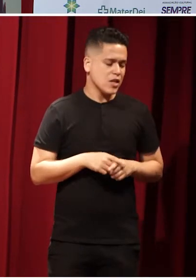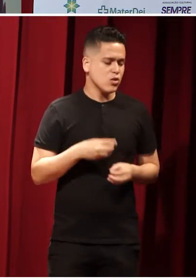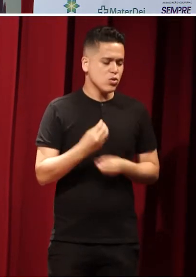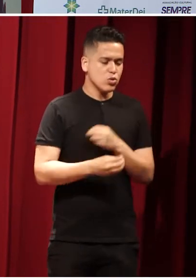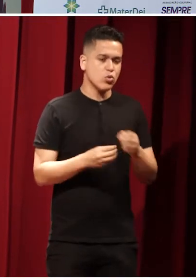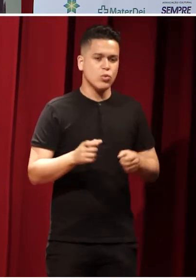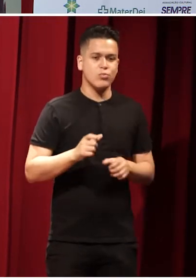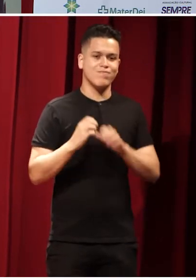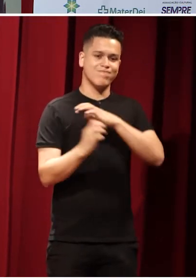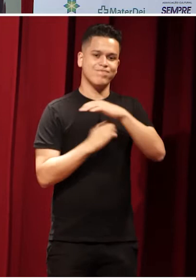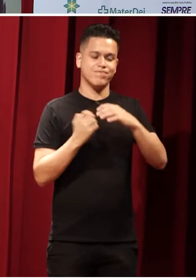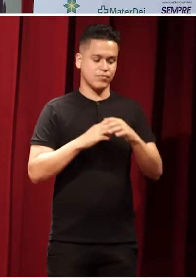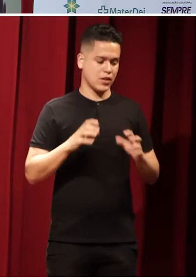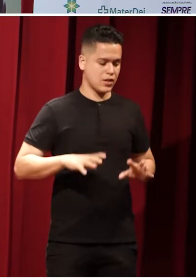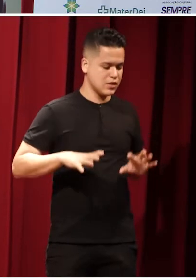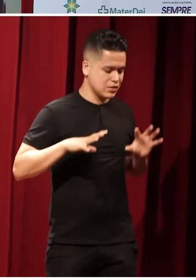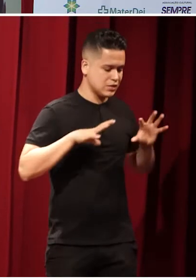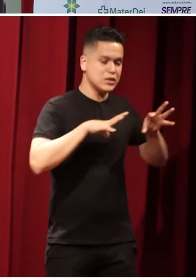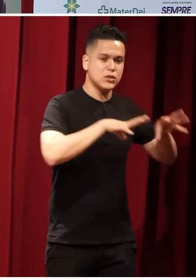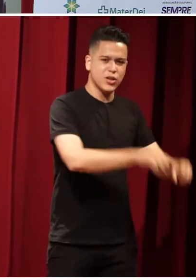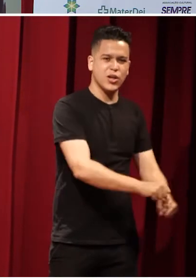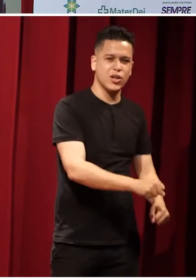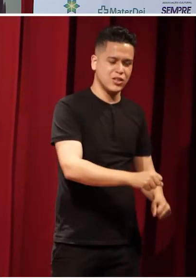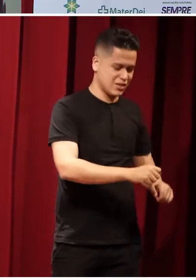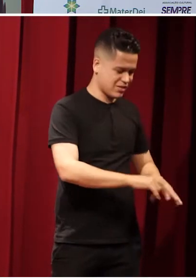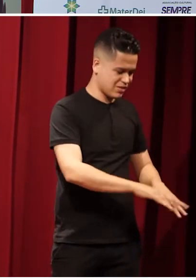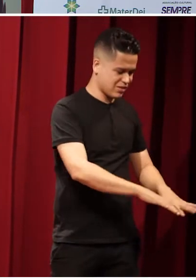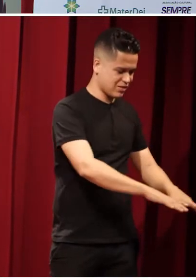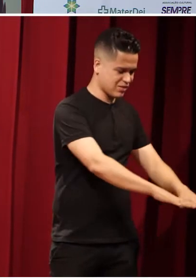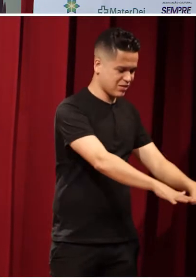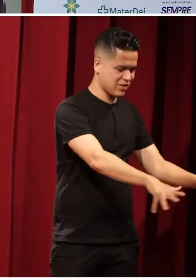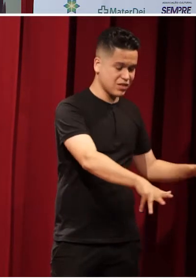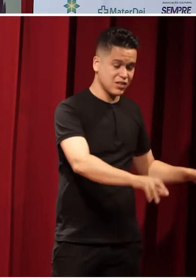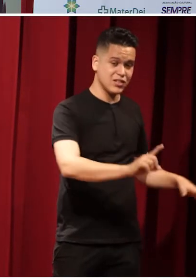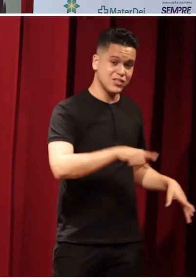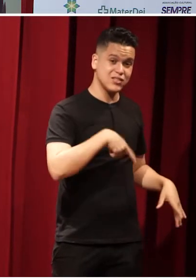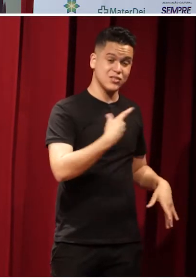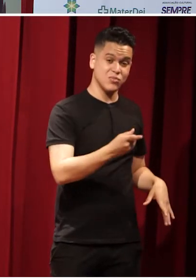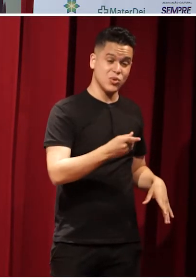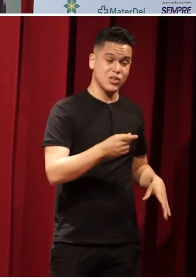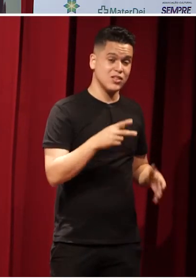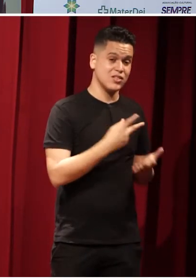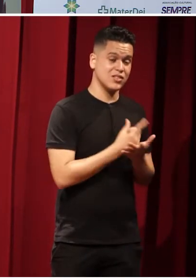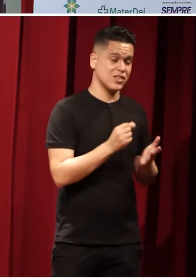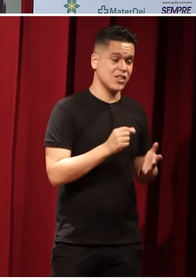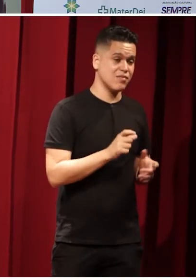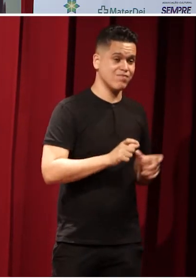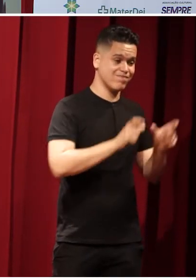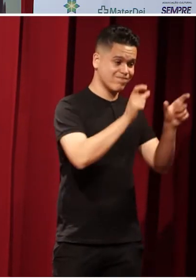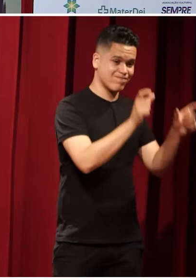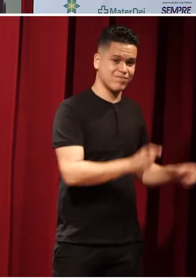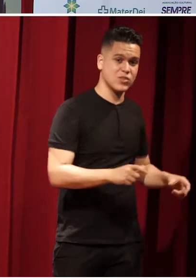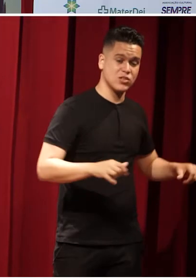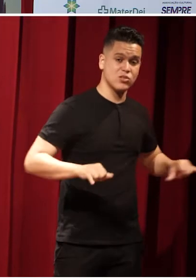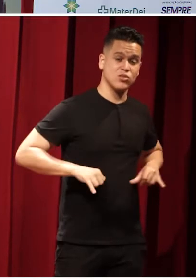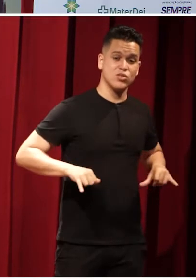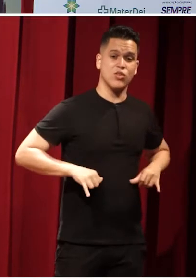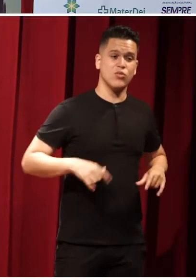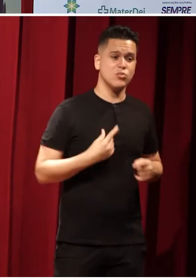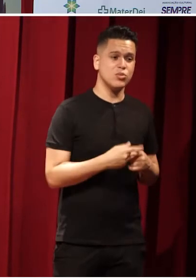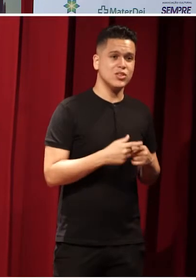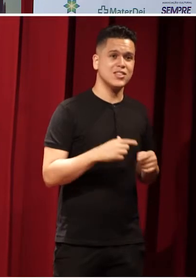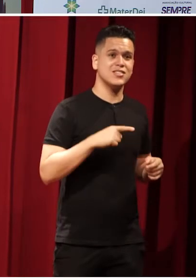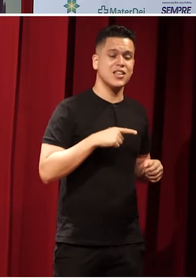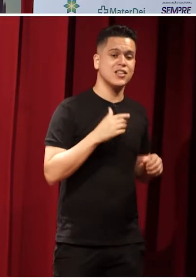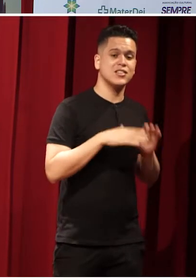uma forma que compromete severamente a vida democrática. É uma forma que se apoia na criminalidade.